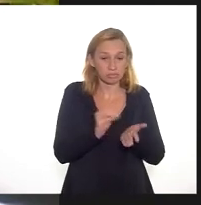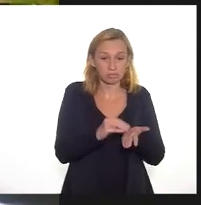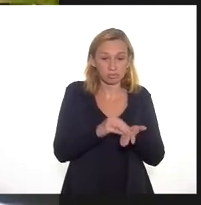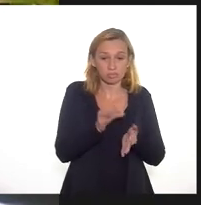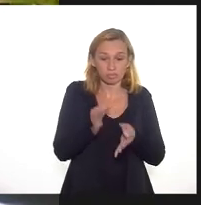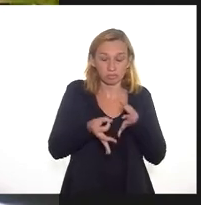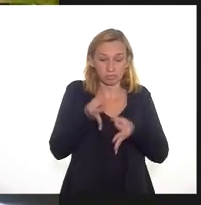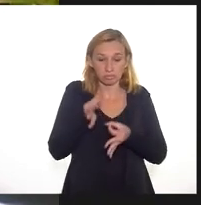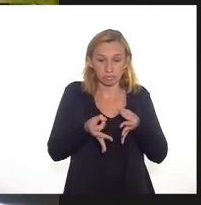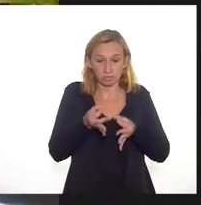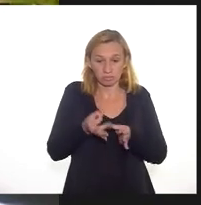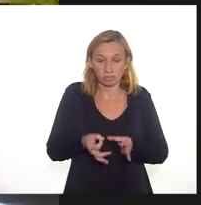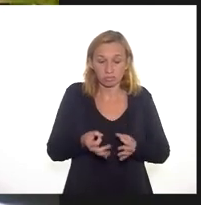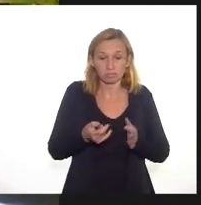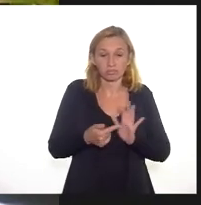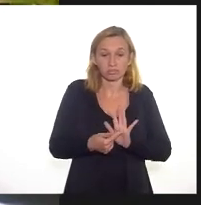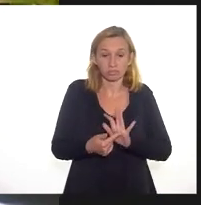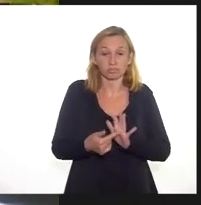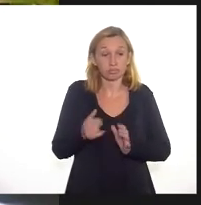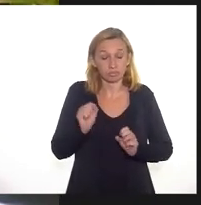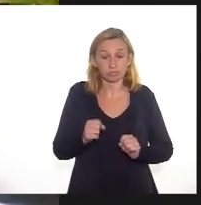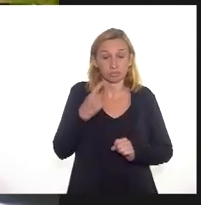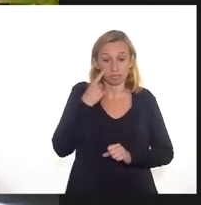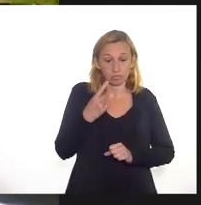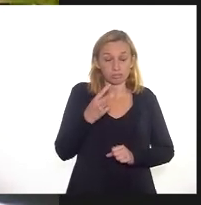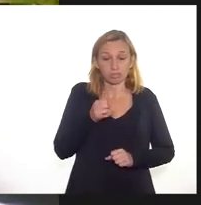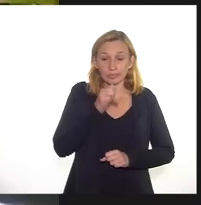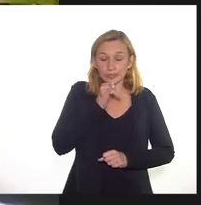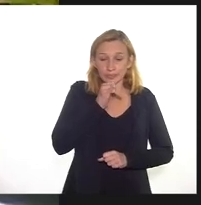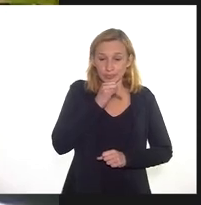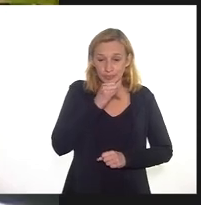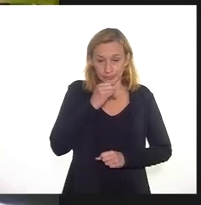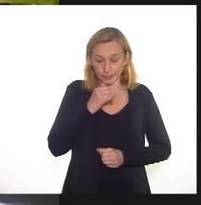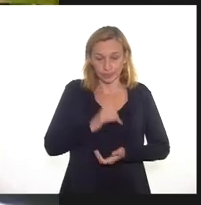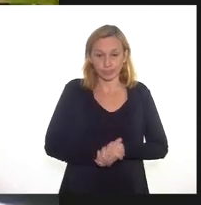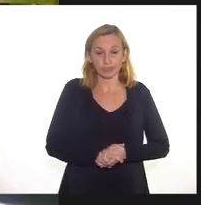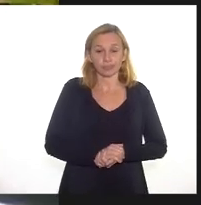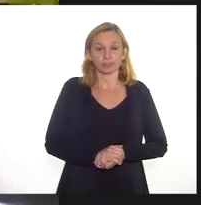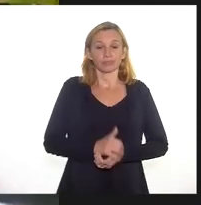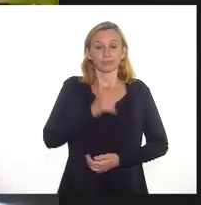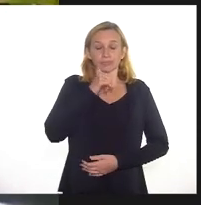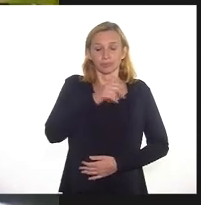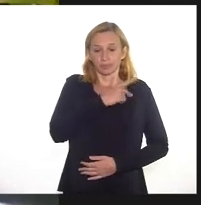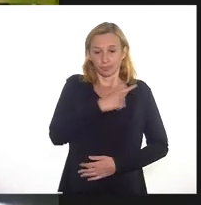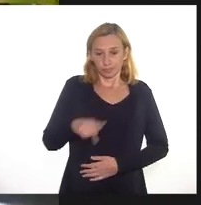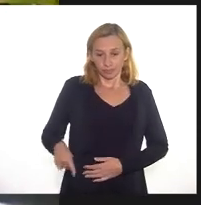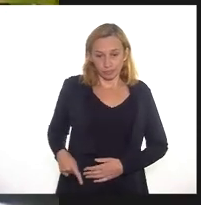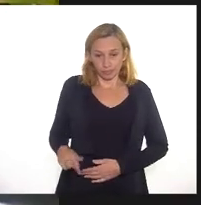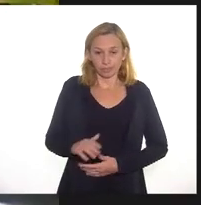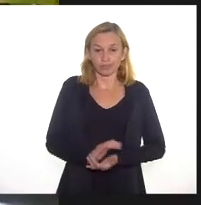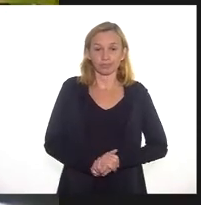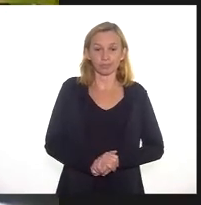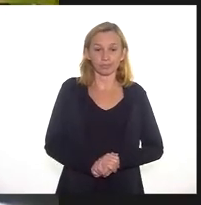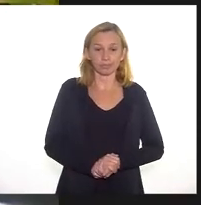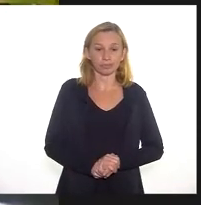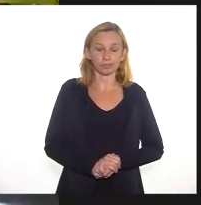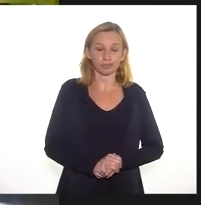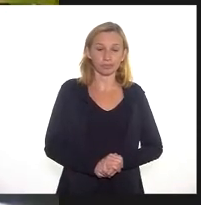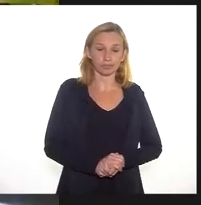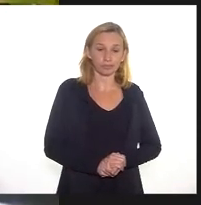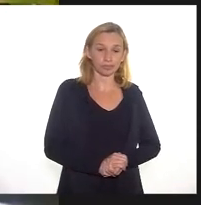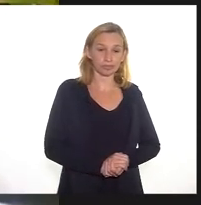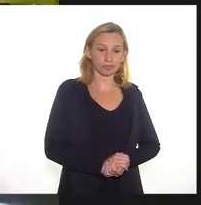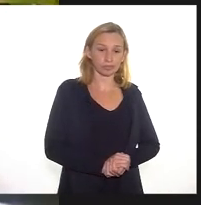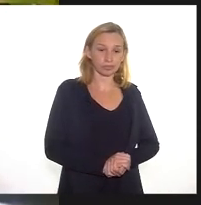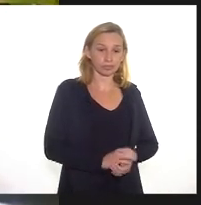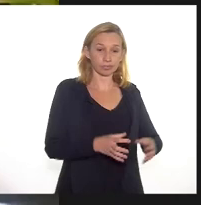injustiça colocada, podemos ver, por exemplo, senhora presidenta, que parte da Zona Oeste